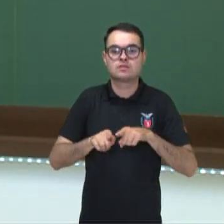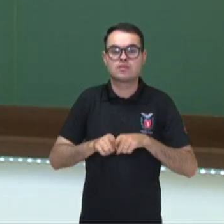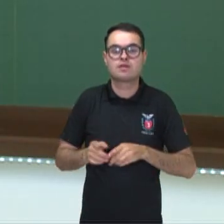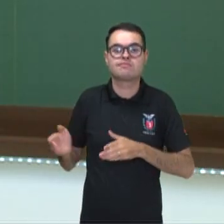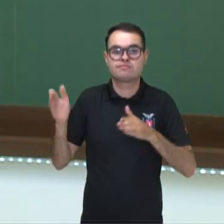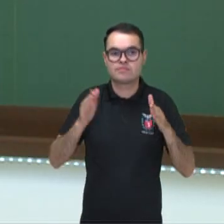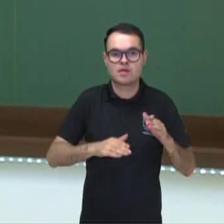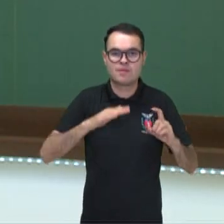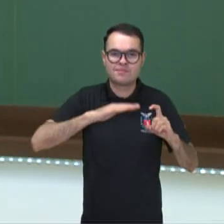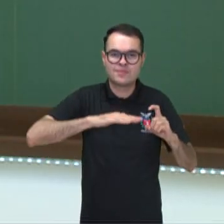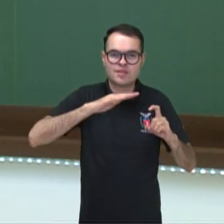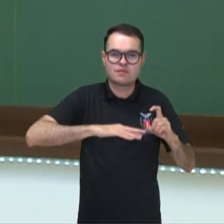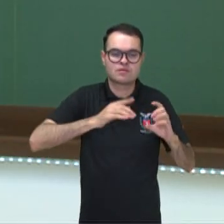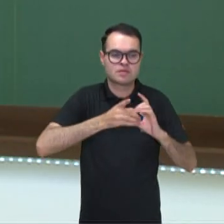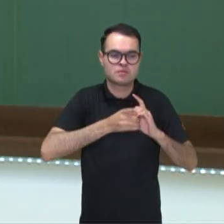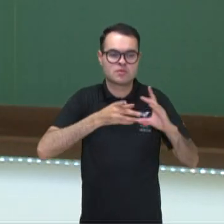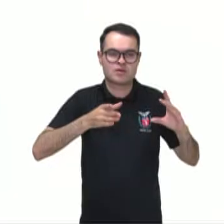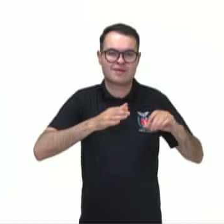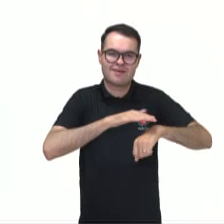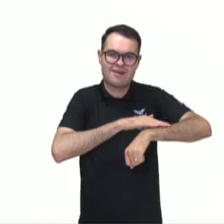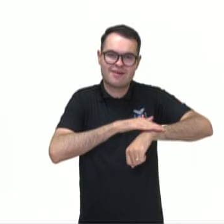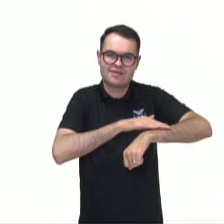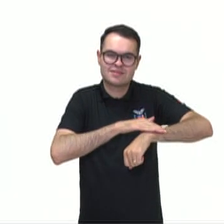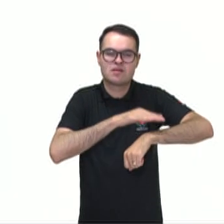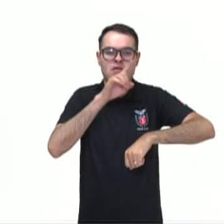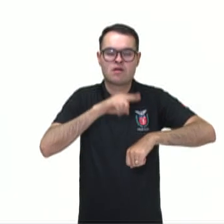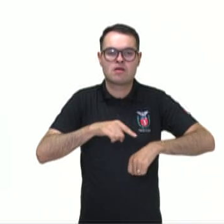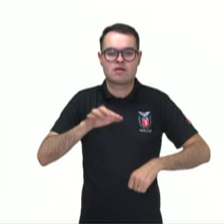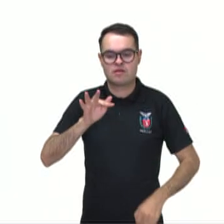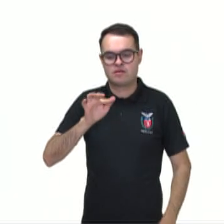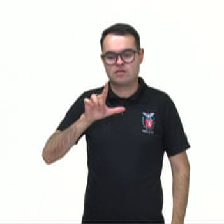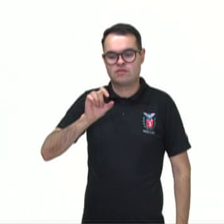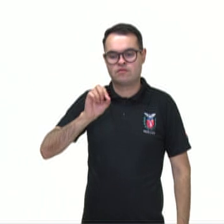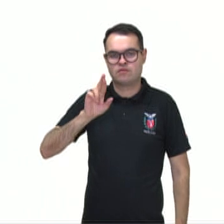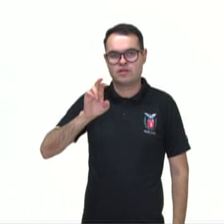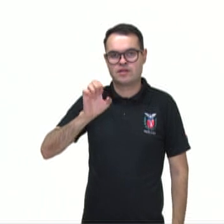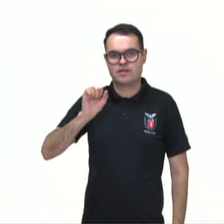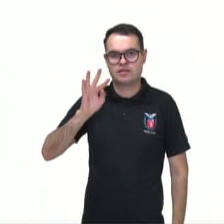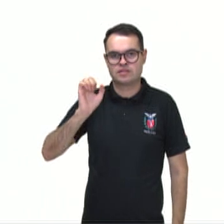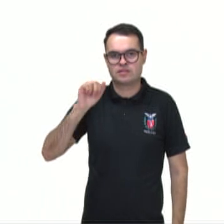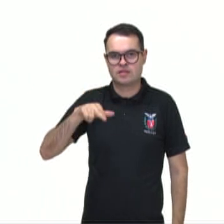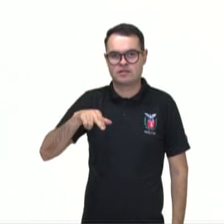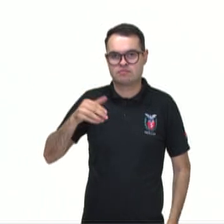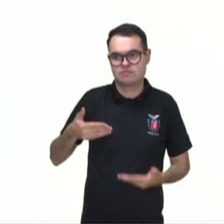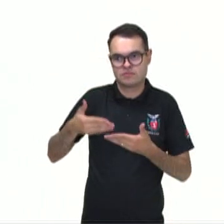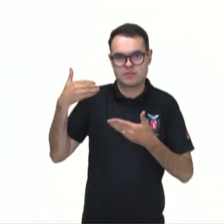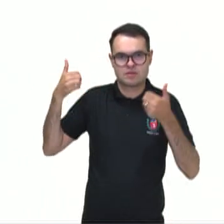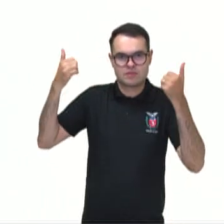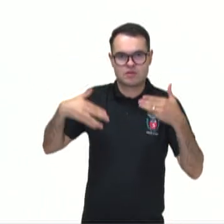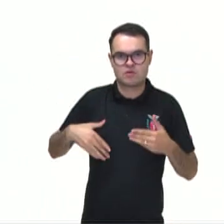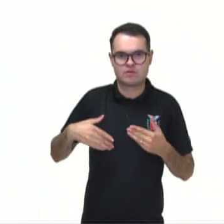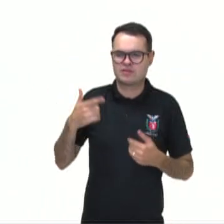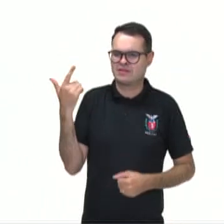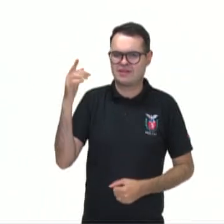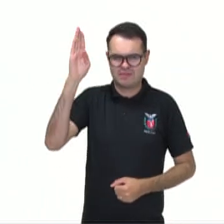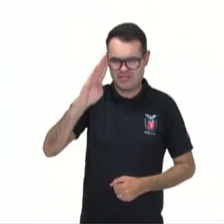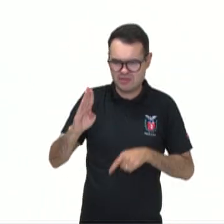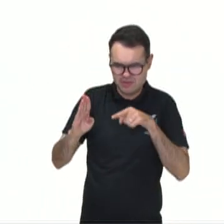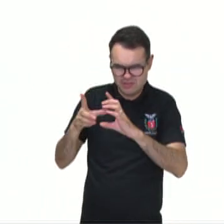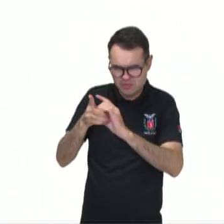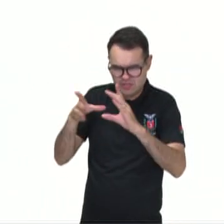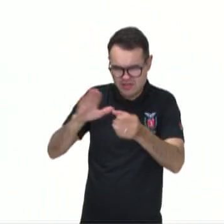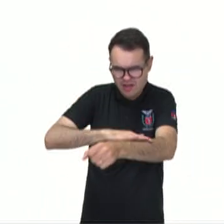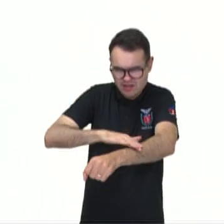mito da democracia racial, proposta por Florestan Fernandes, que diria que não há uma democracia racial no Brasil.